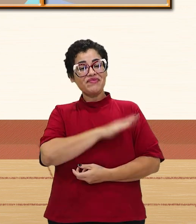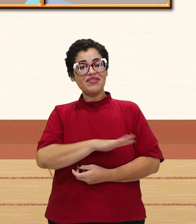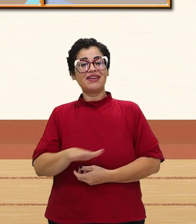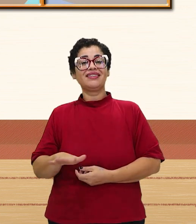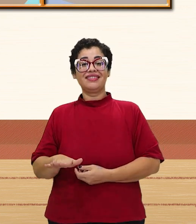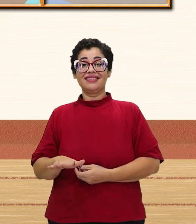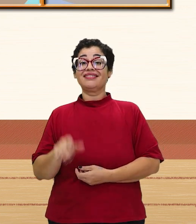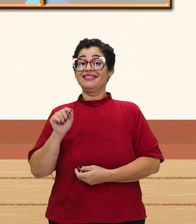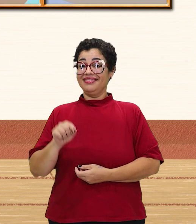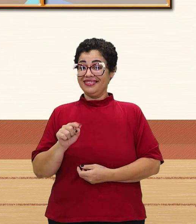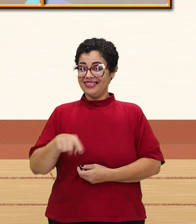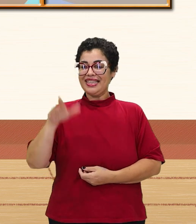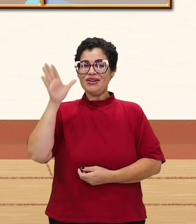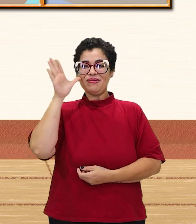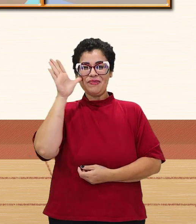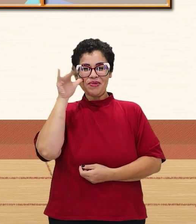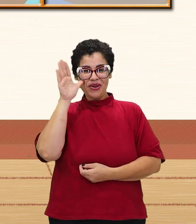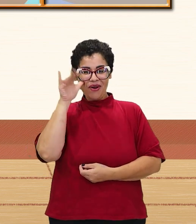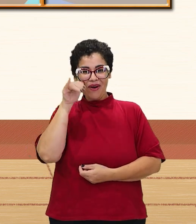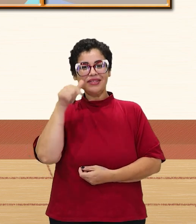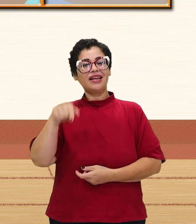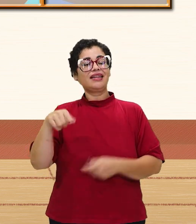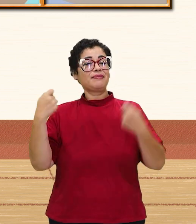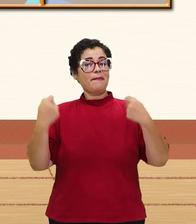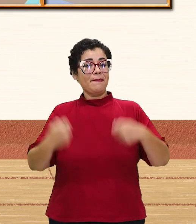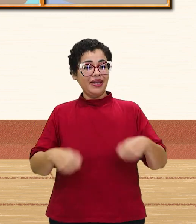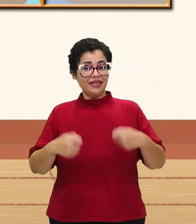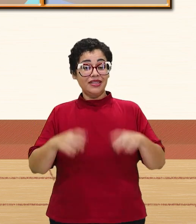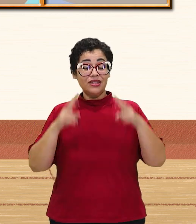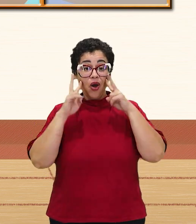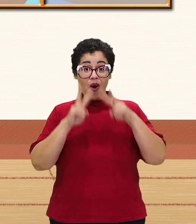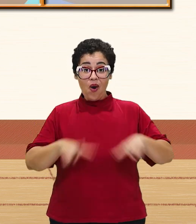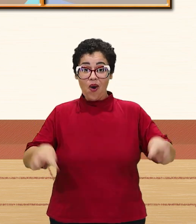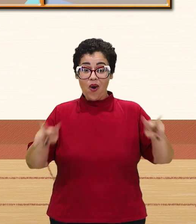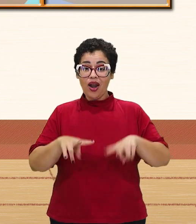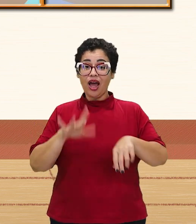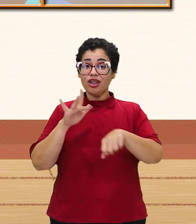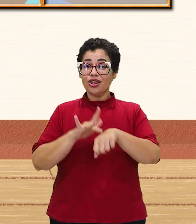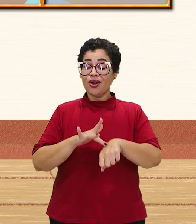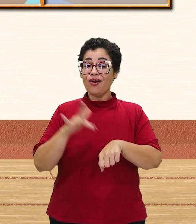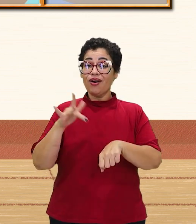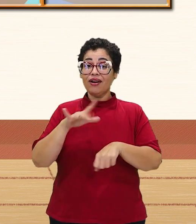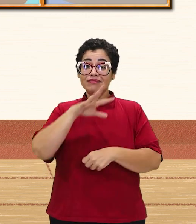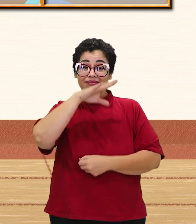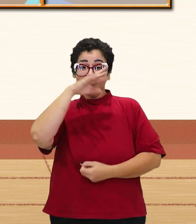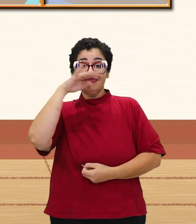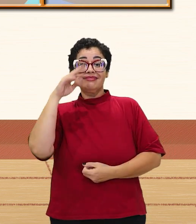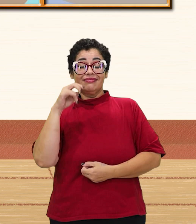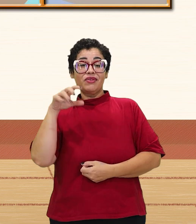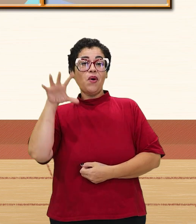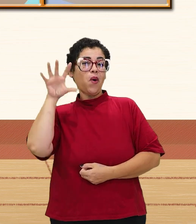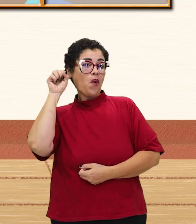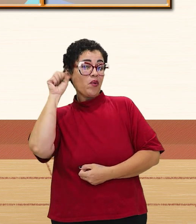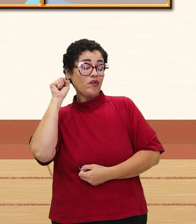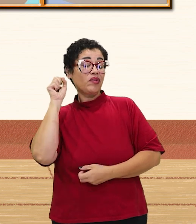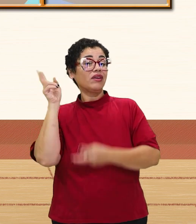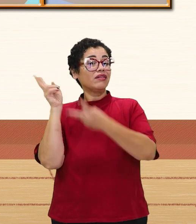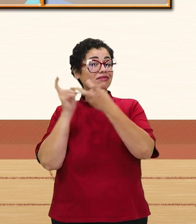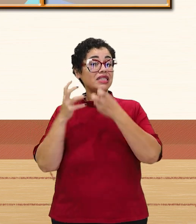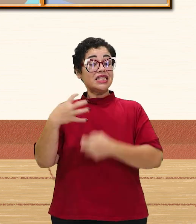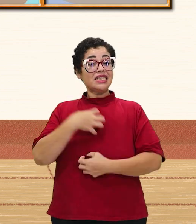As crianças são curiosas e precisam olhar, tocar, cheirar, ouvir